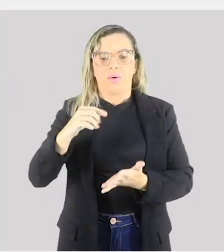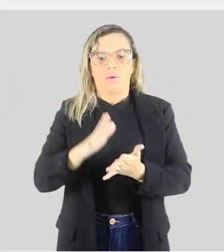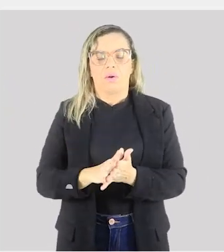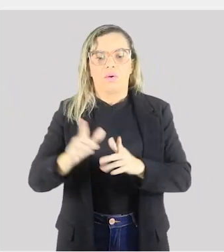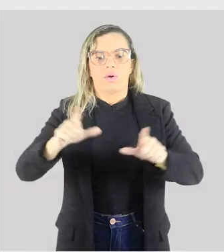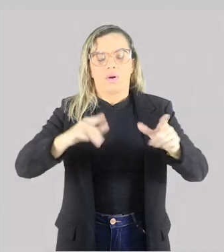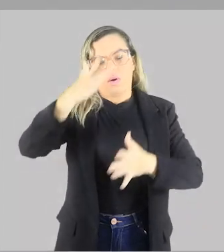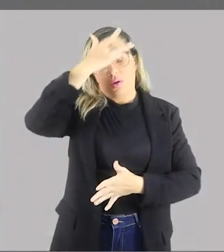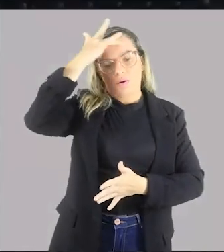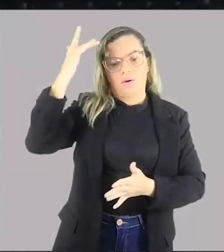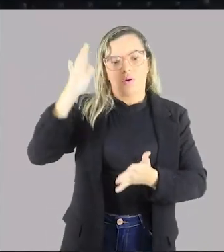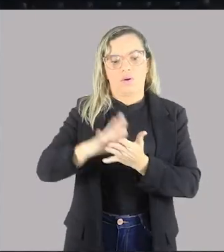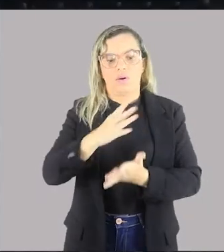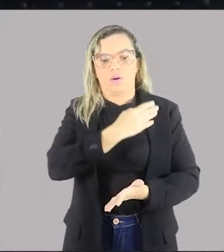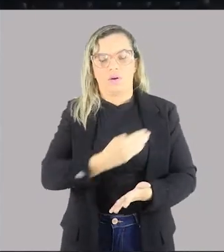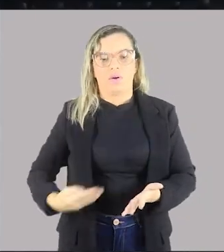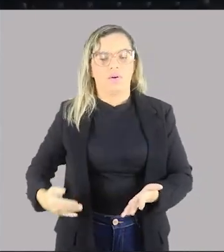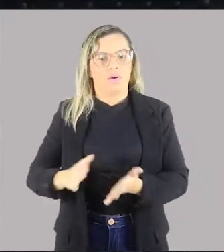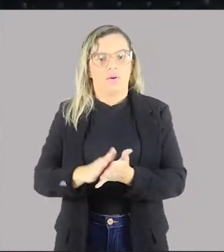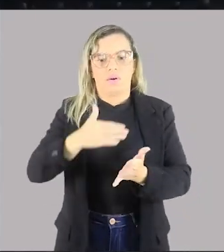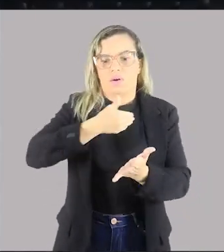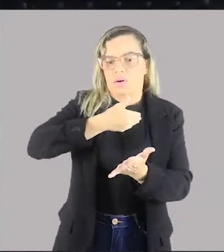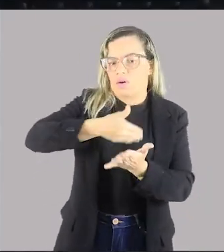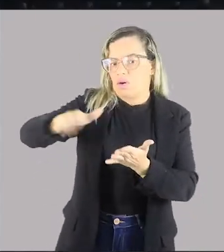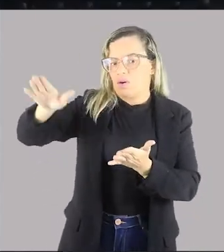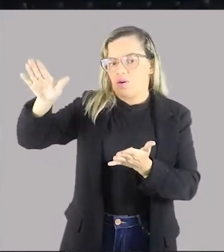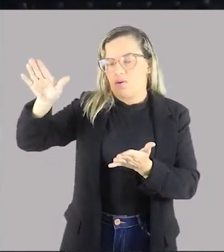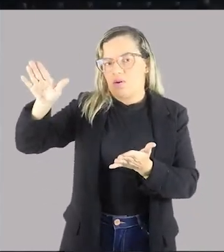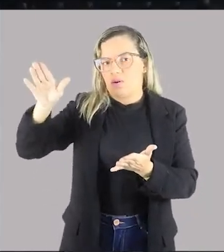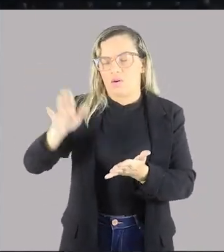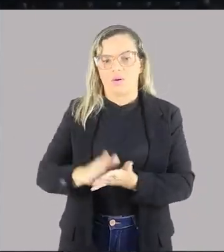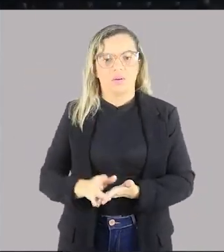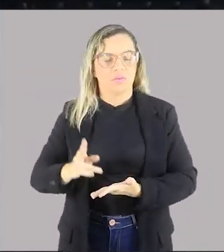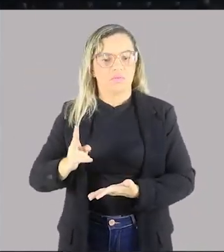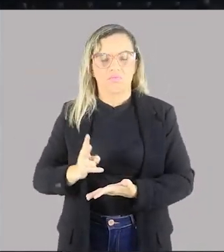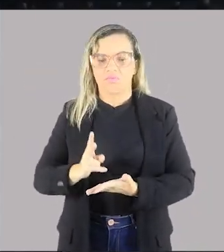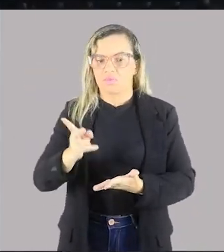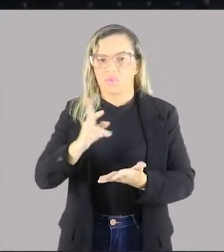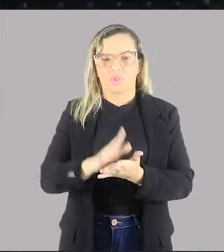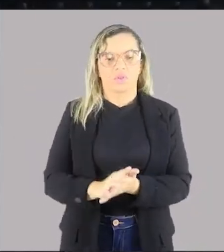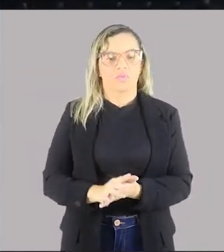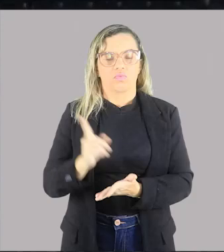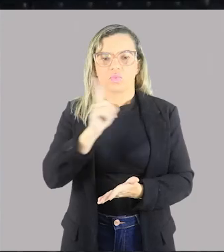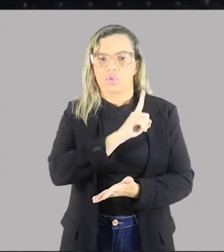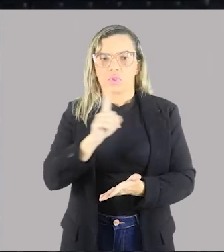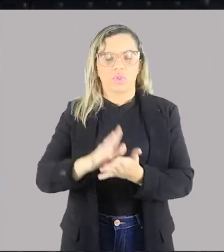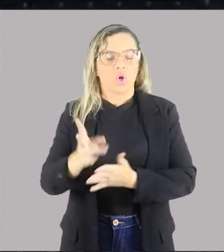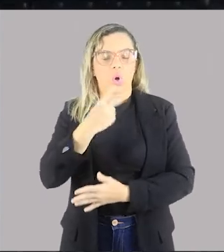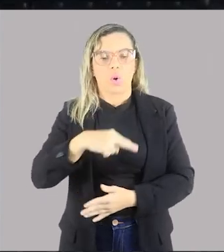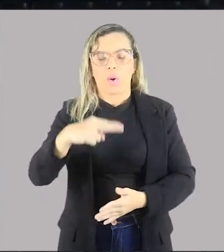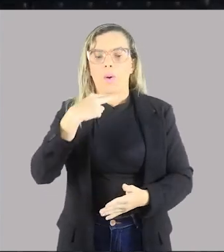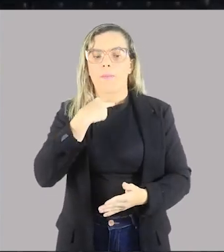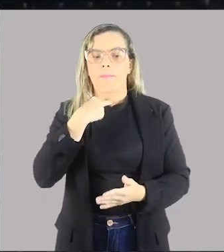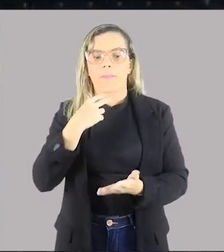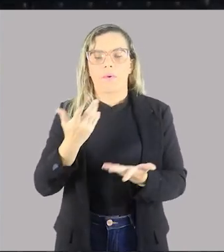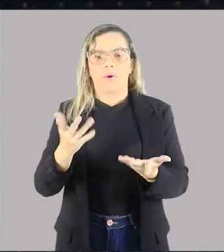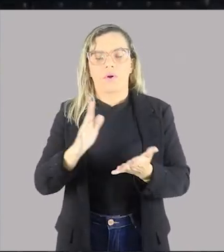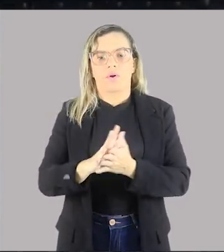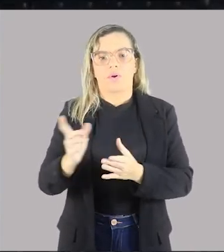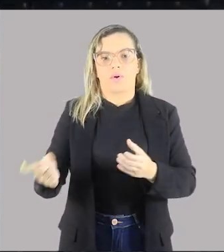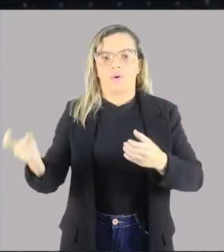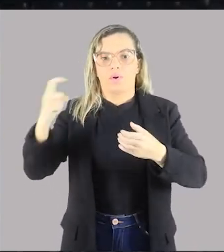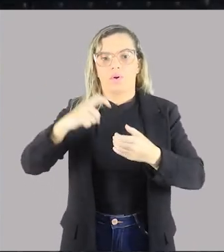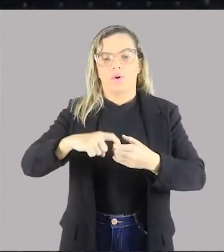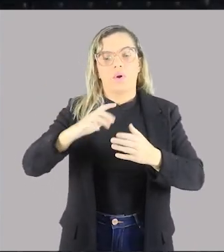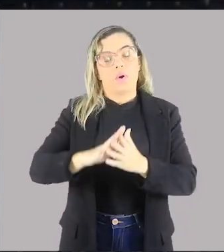ele ficará afastado de suas funções de maneira, ou seja, definitiva, ele será demitido. Ele pode retornar por vias de